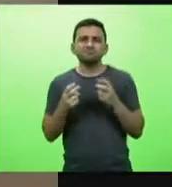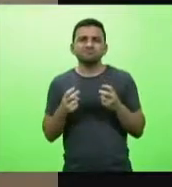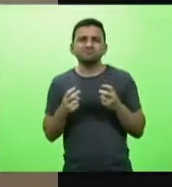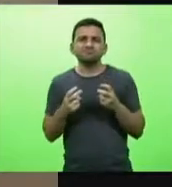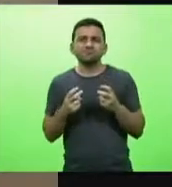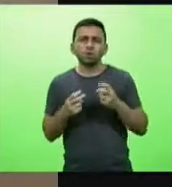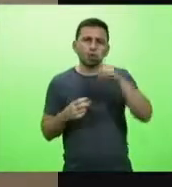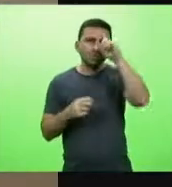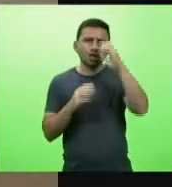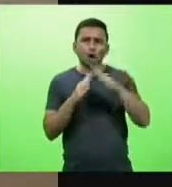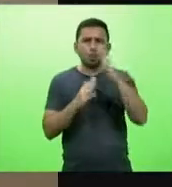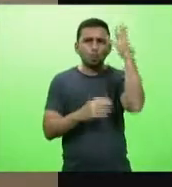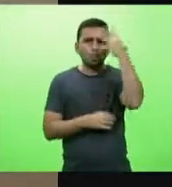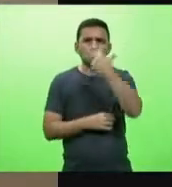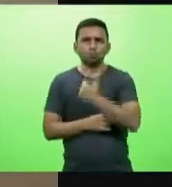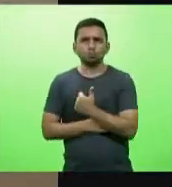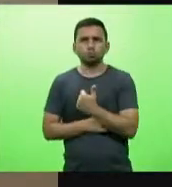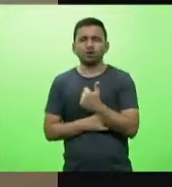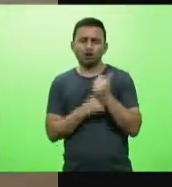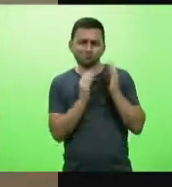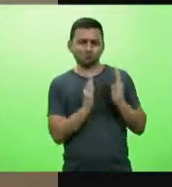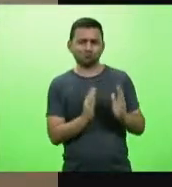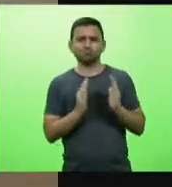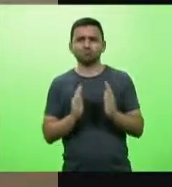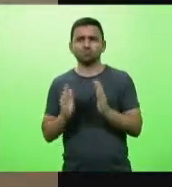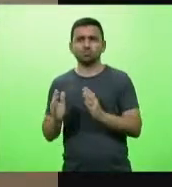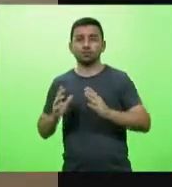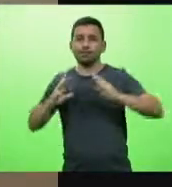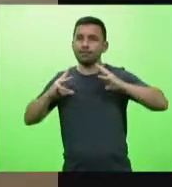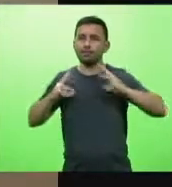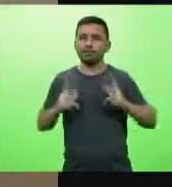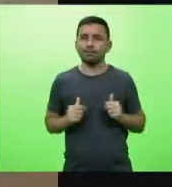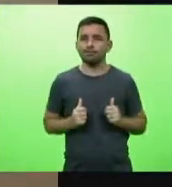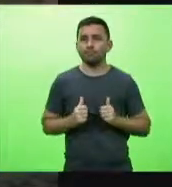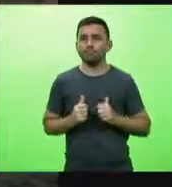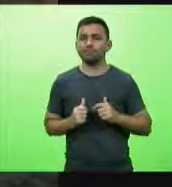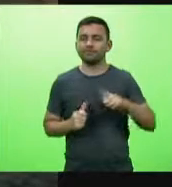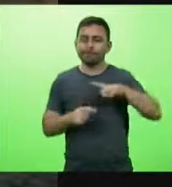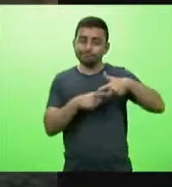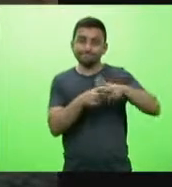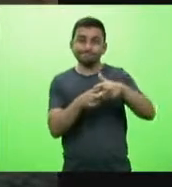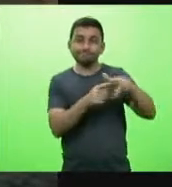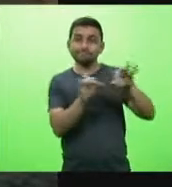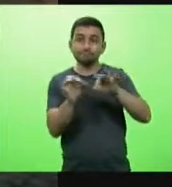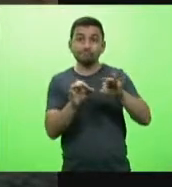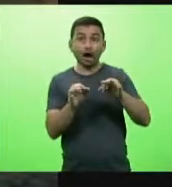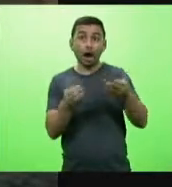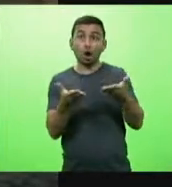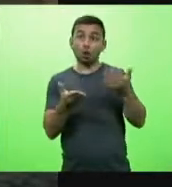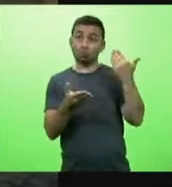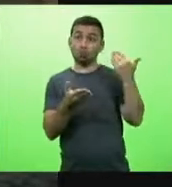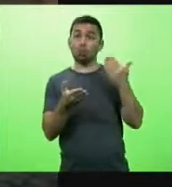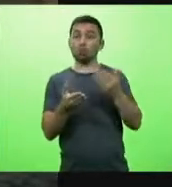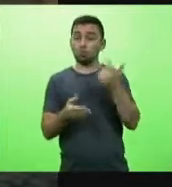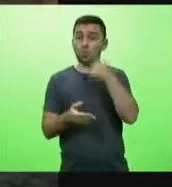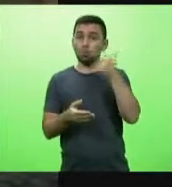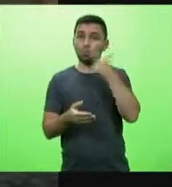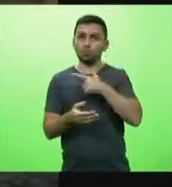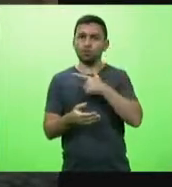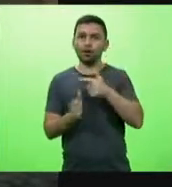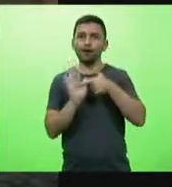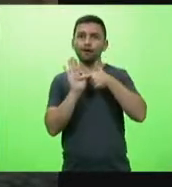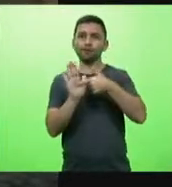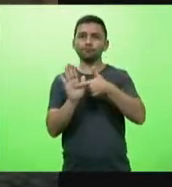hospital bonito, organizado, limpo, passou por uma reforma há pouco tempo, está aí o